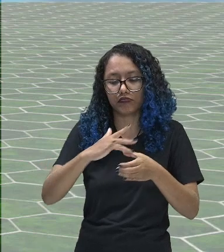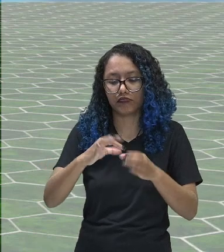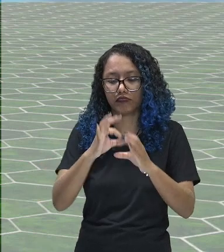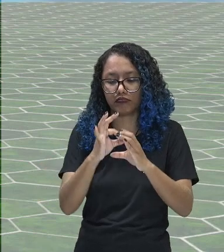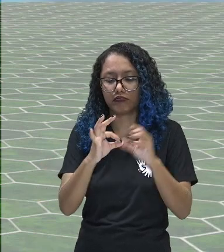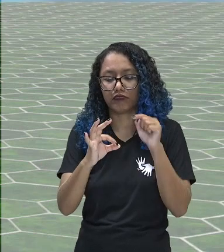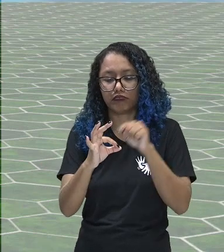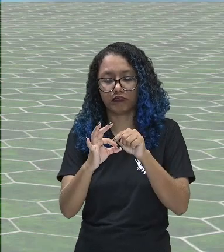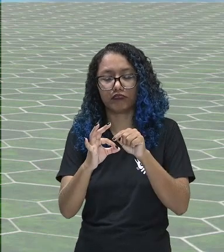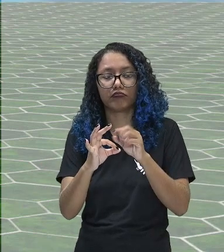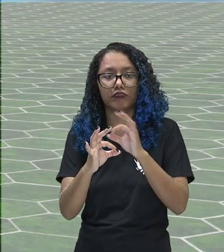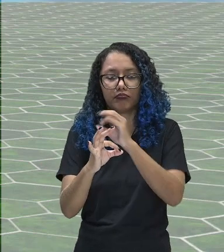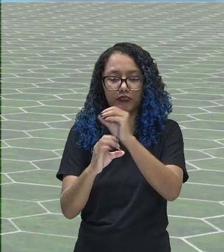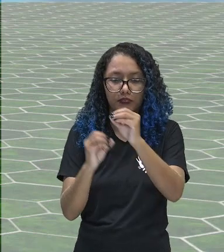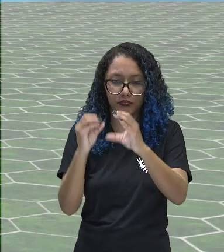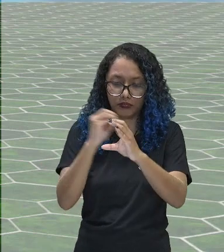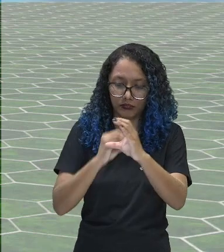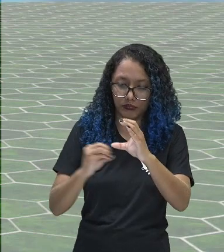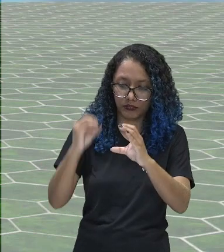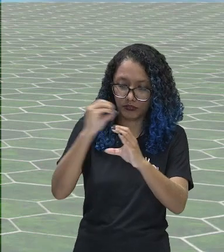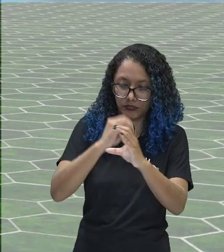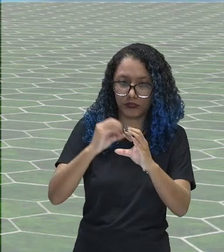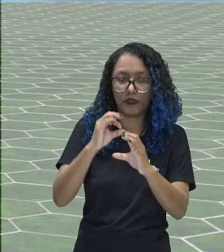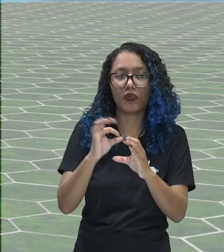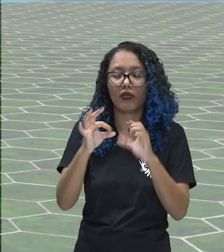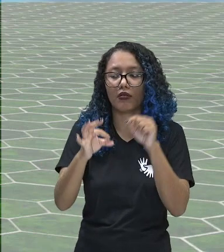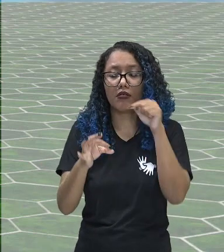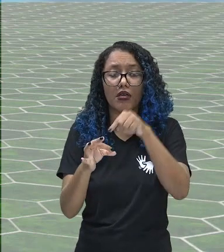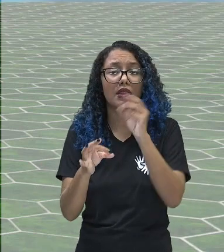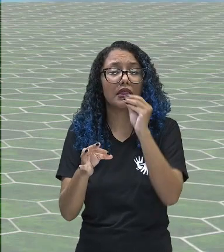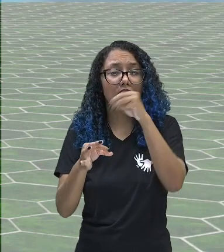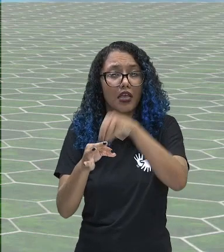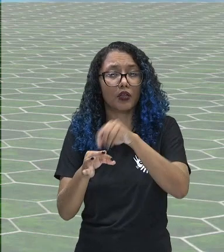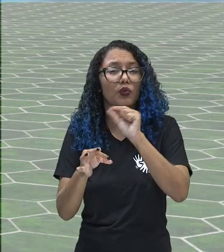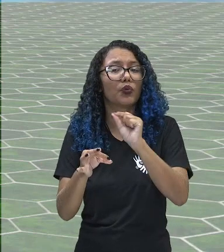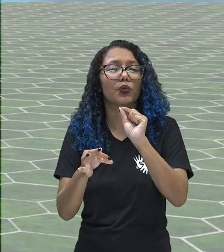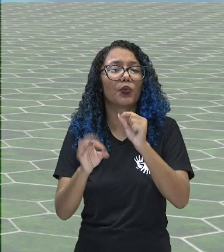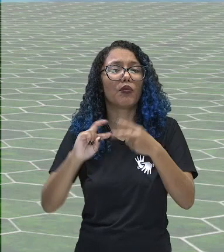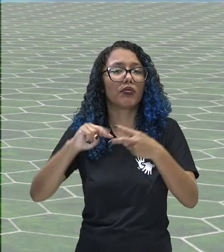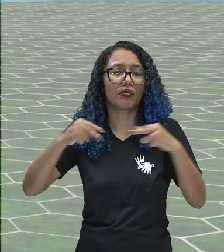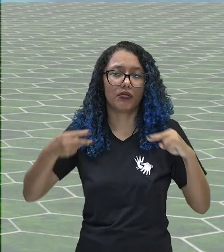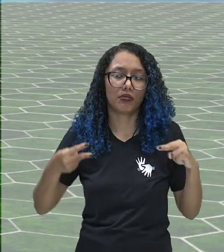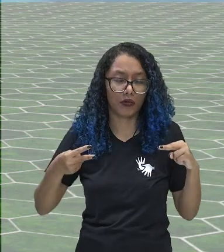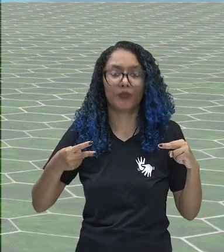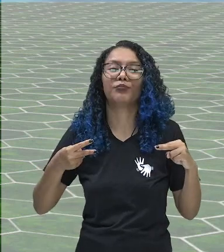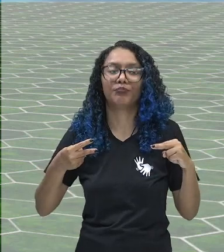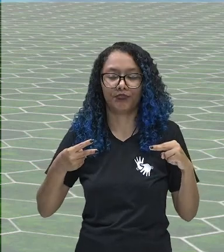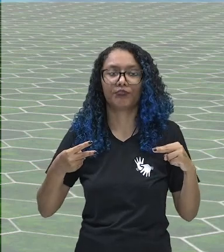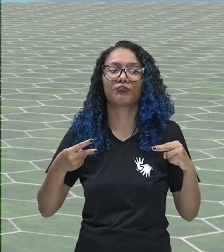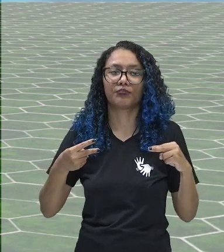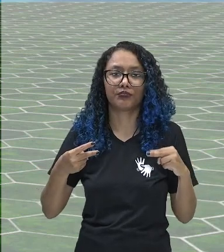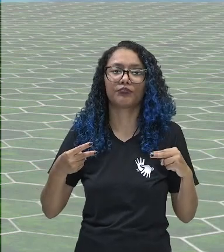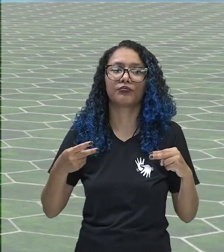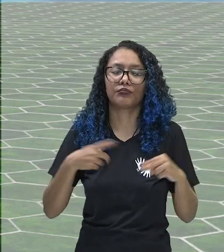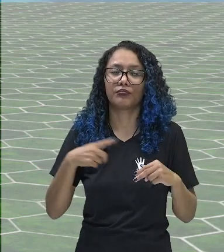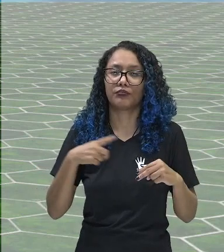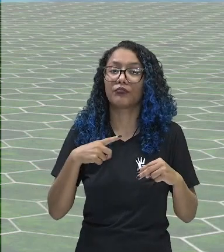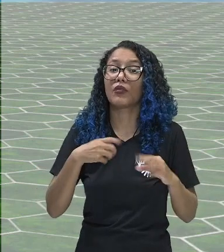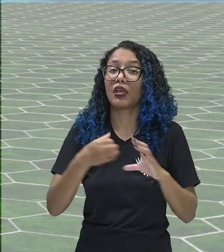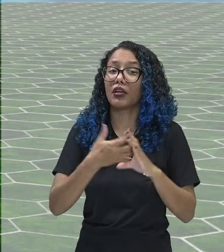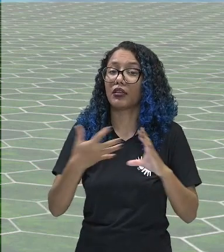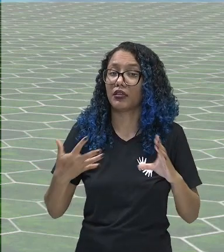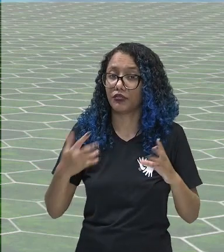no interior do núcleo, vai ter o DNA, tá? Que possui ali as características